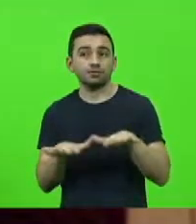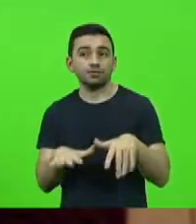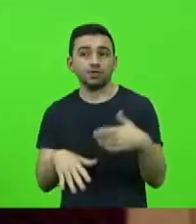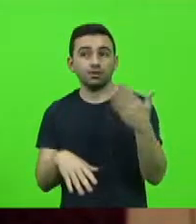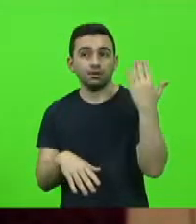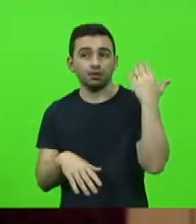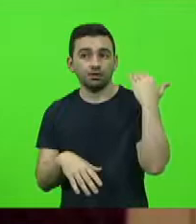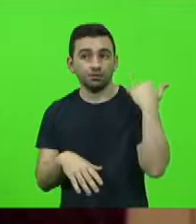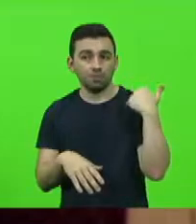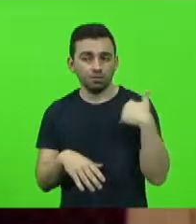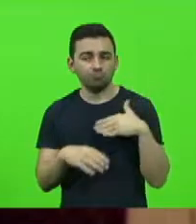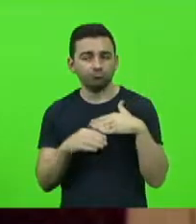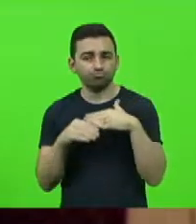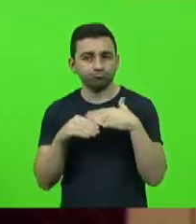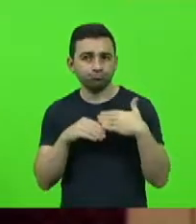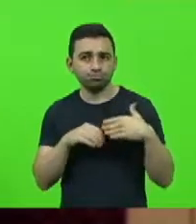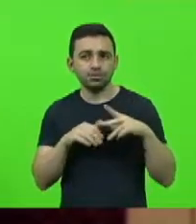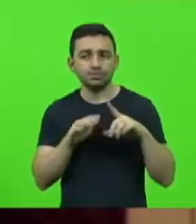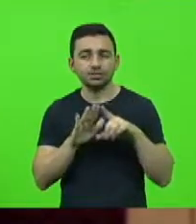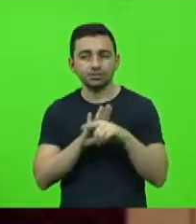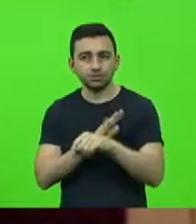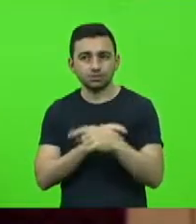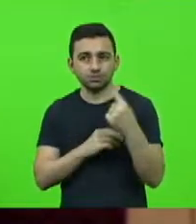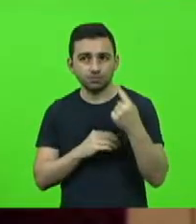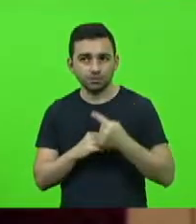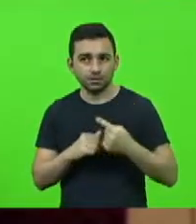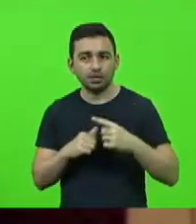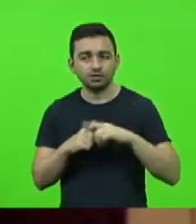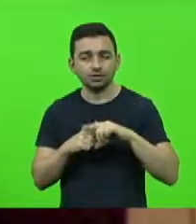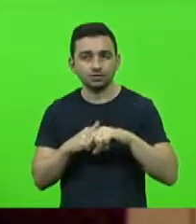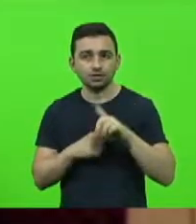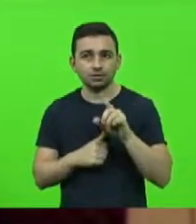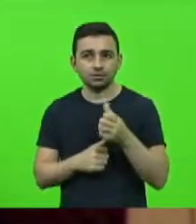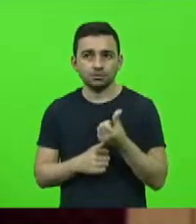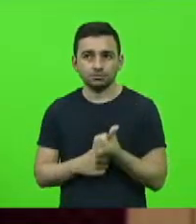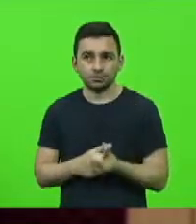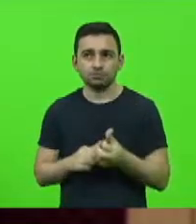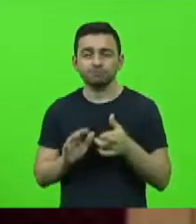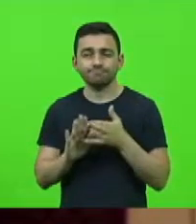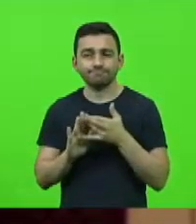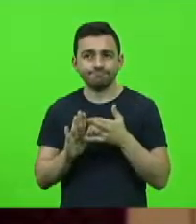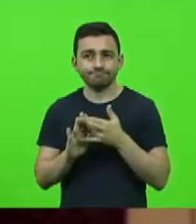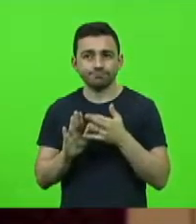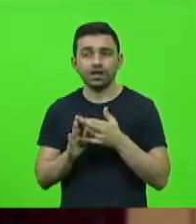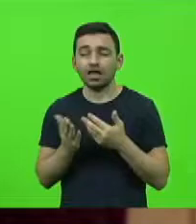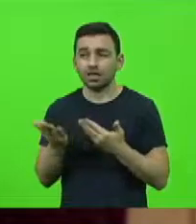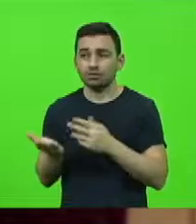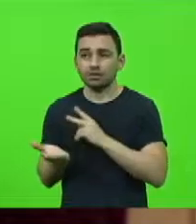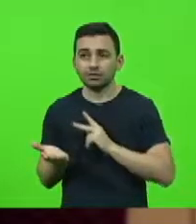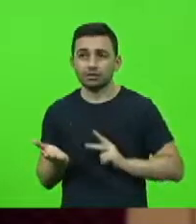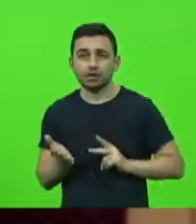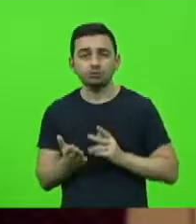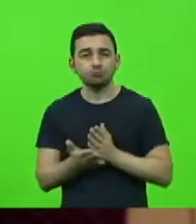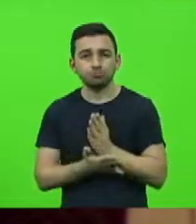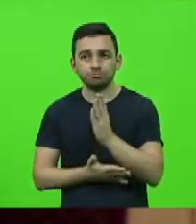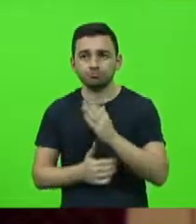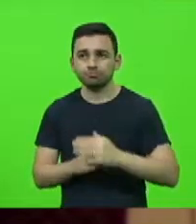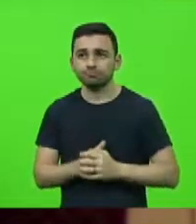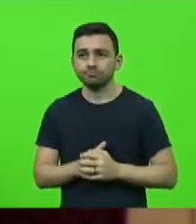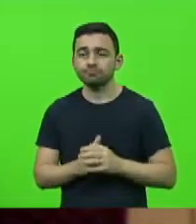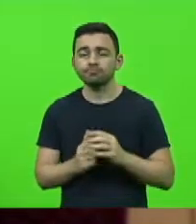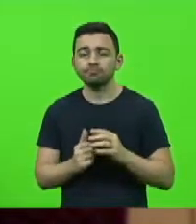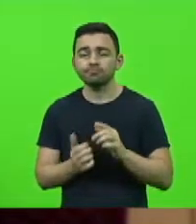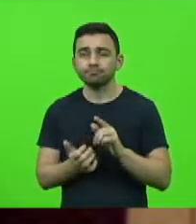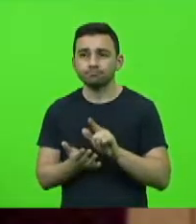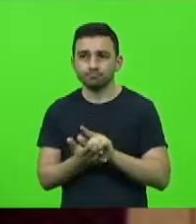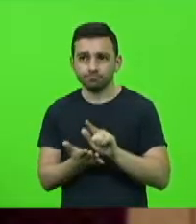em consonância com o inciso 1º do artigo 106 do Regimento Interno, o senhor presidente deu-as por aprovadas. Expediente. O